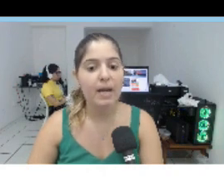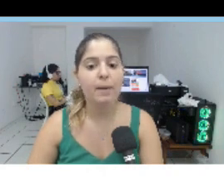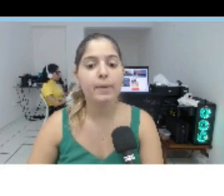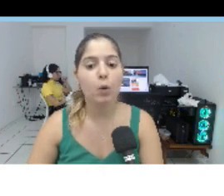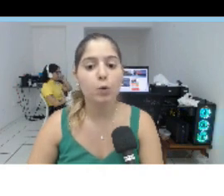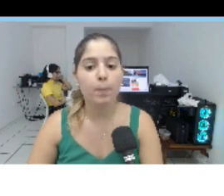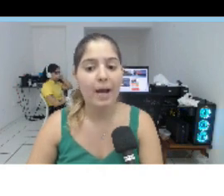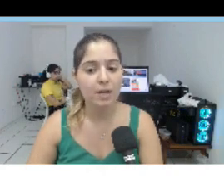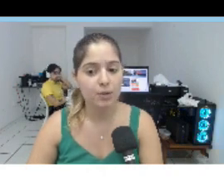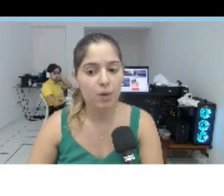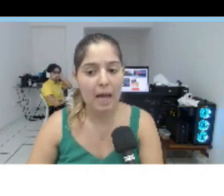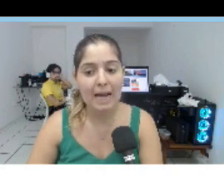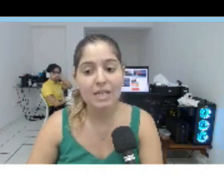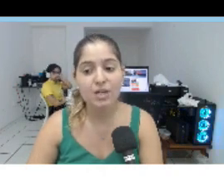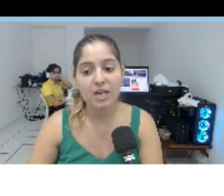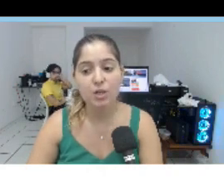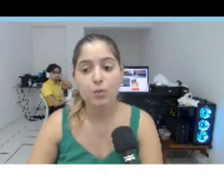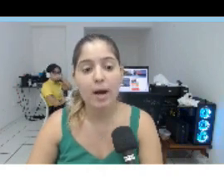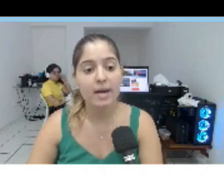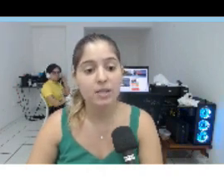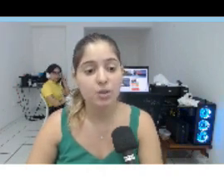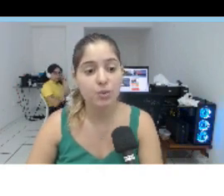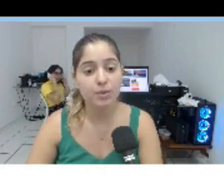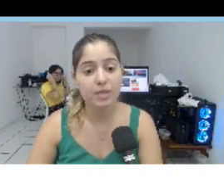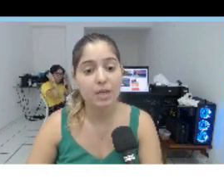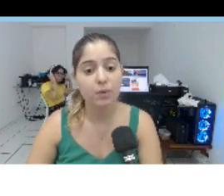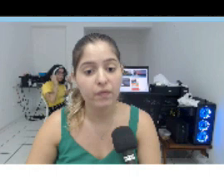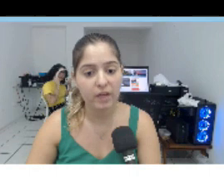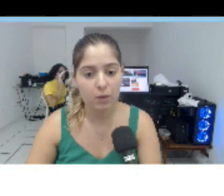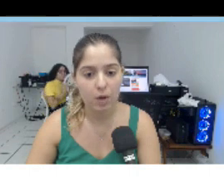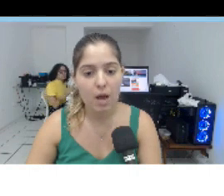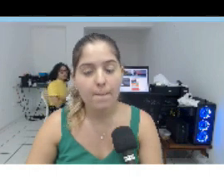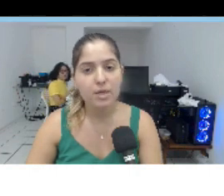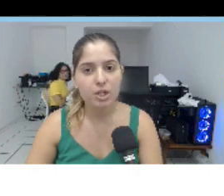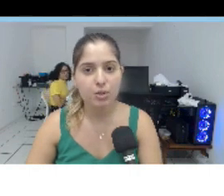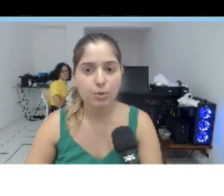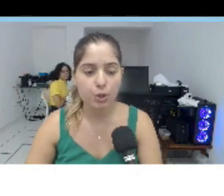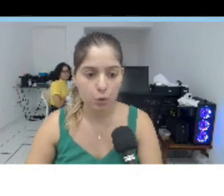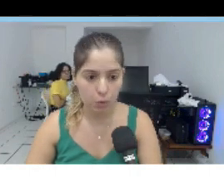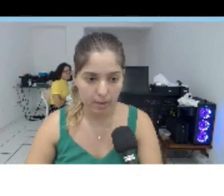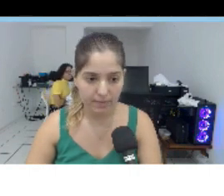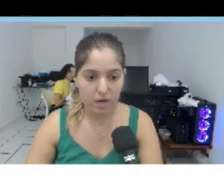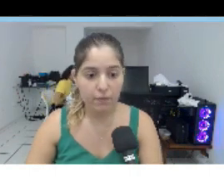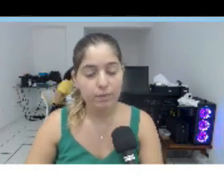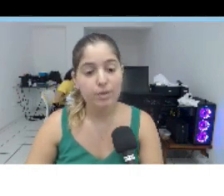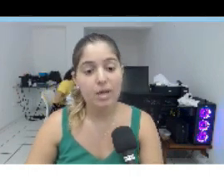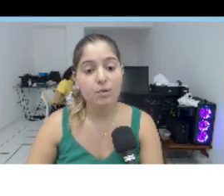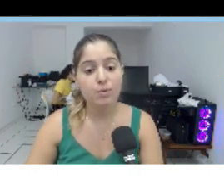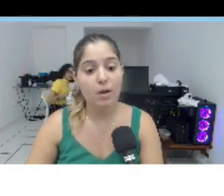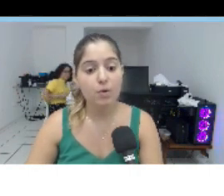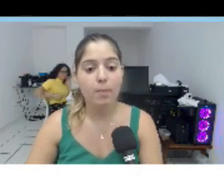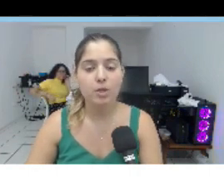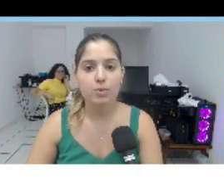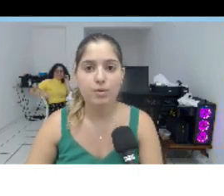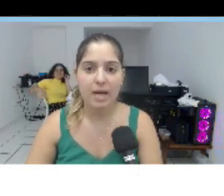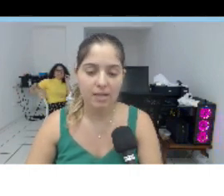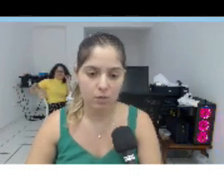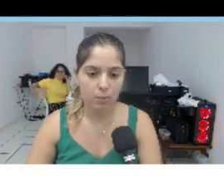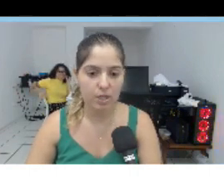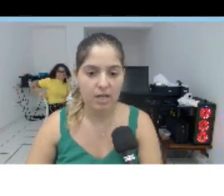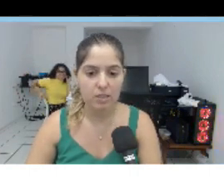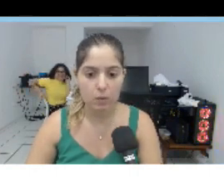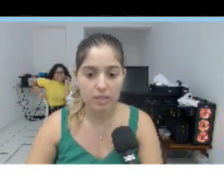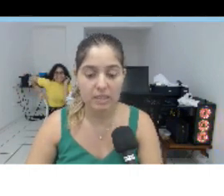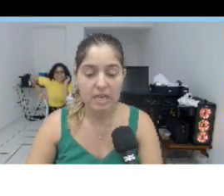Câmara emprega piloto particular e gerente do Aras de Juscelino Filho, ministro de Lula. Funcionários do atual ministro